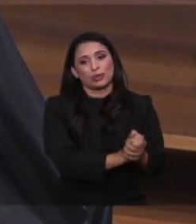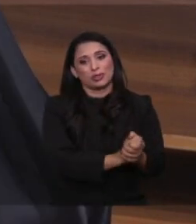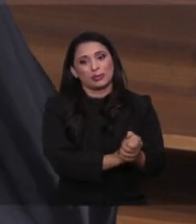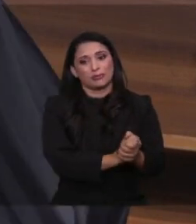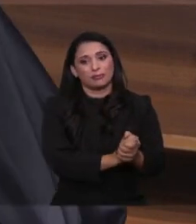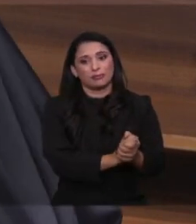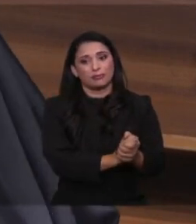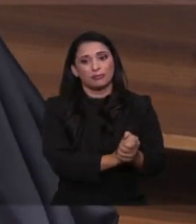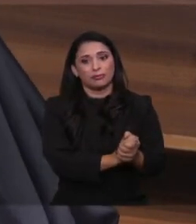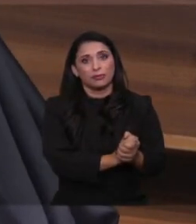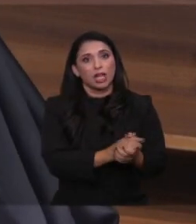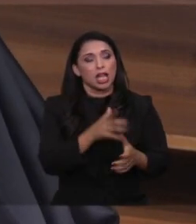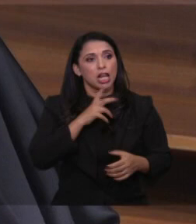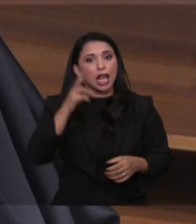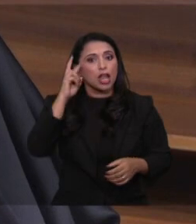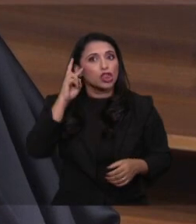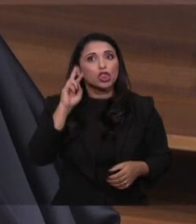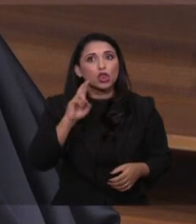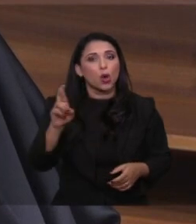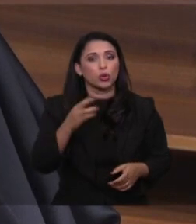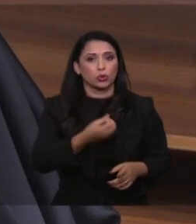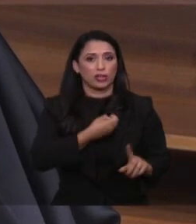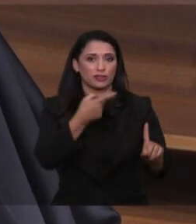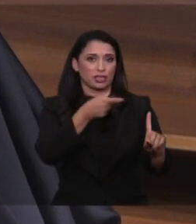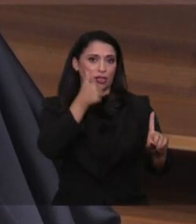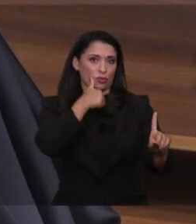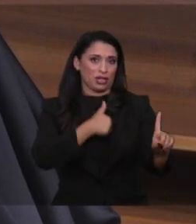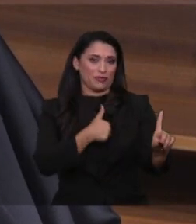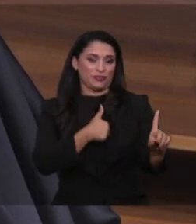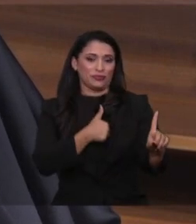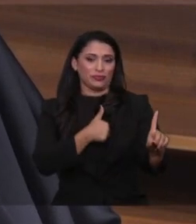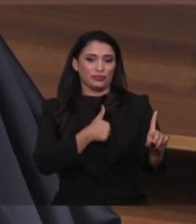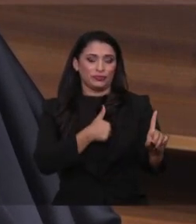Ele era dono da vida dela.